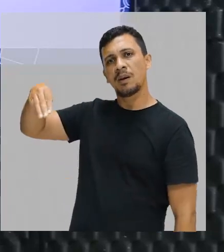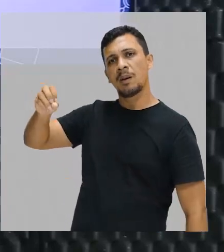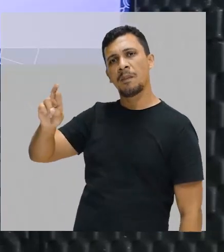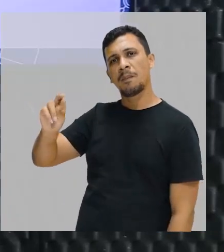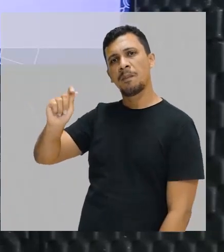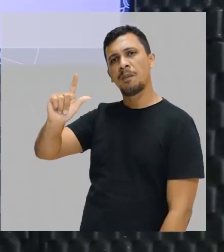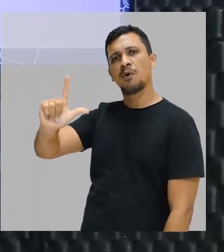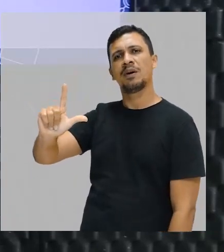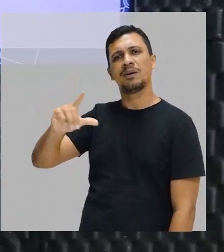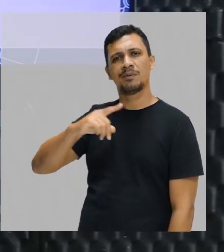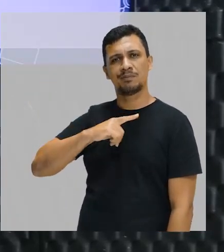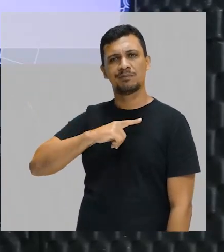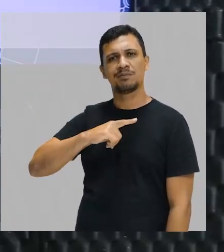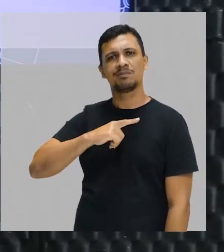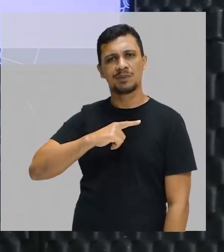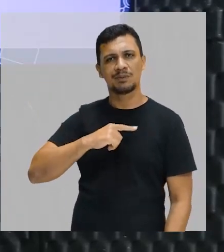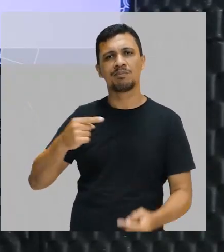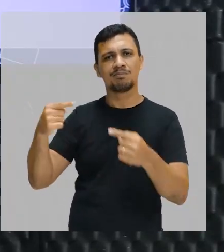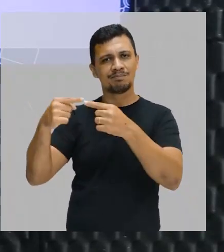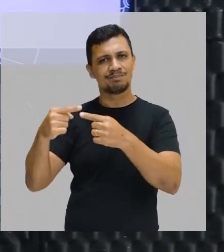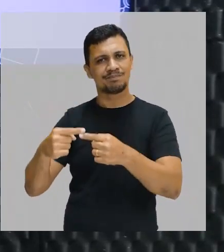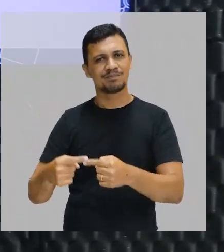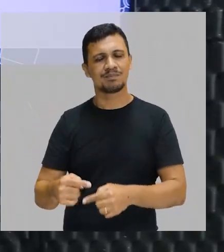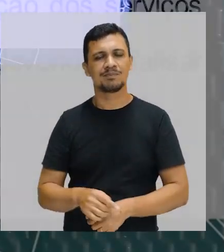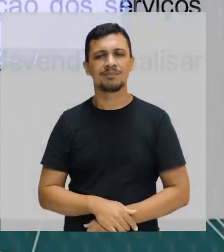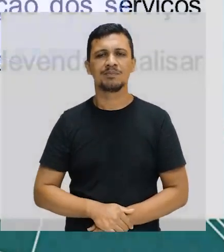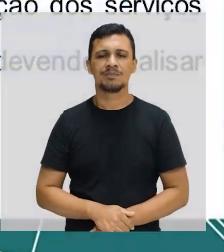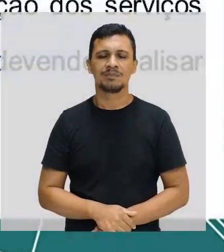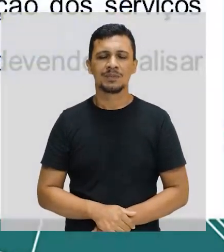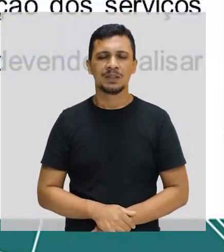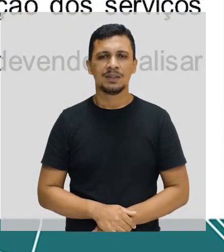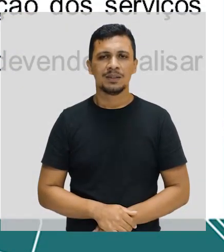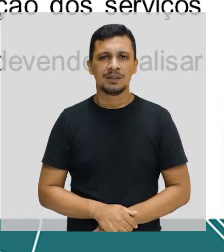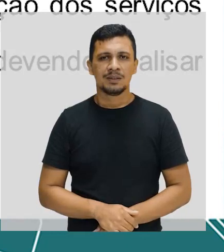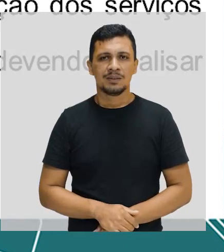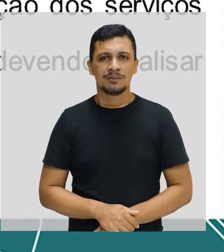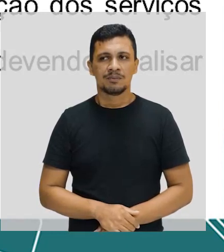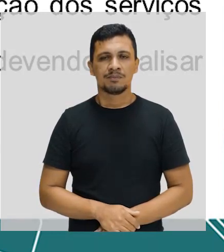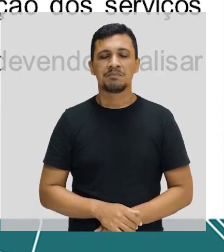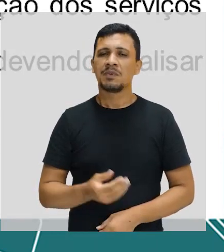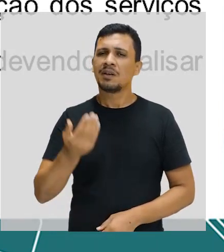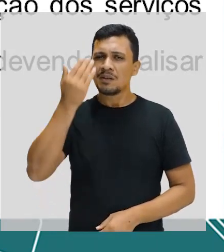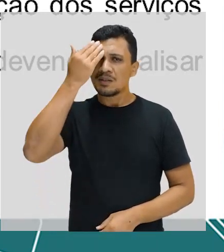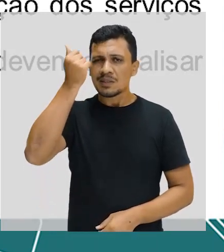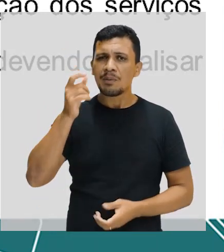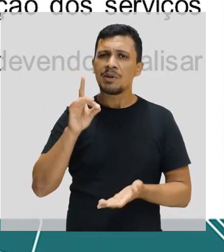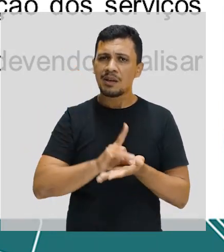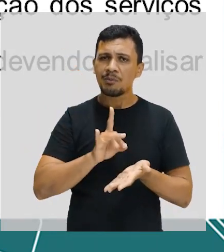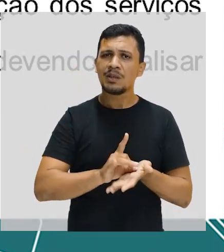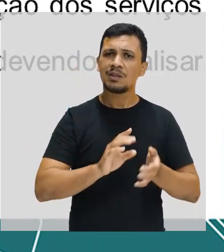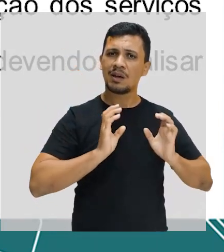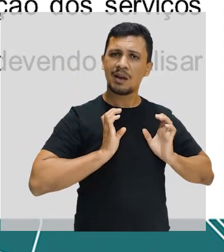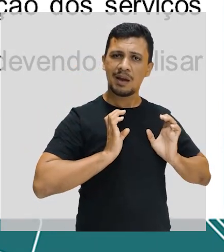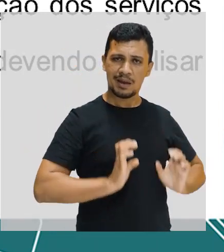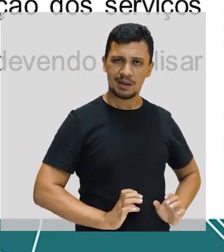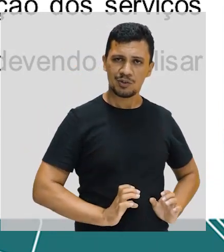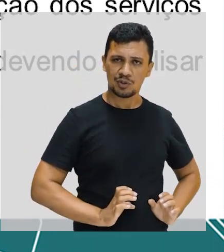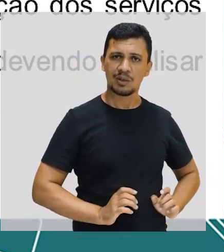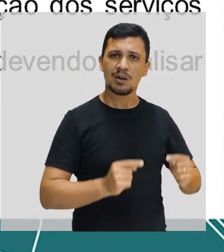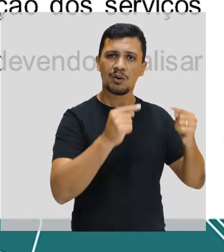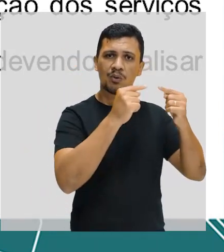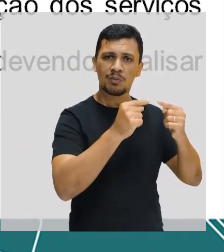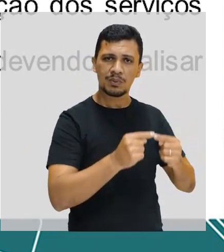por excelência, por gênese até, ok? Então, nós sabemos realmente que a ética ela está trazida ali